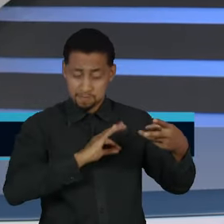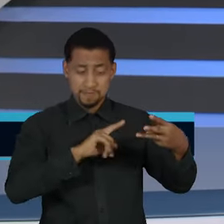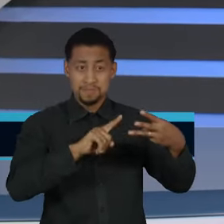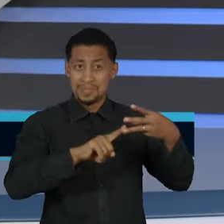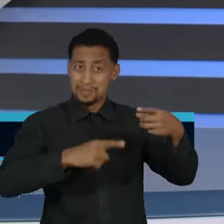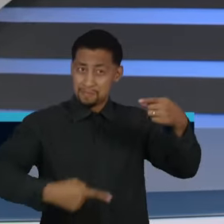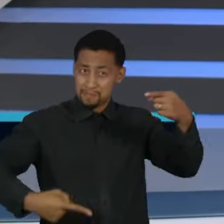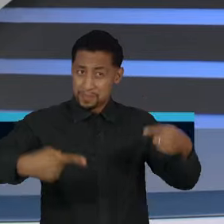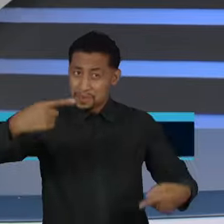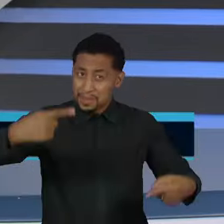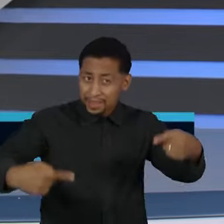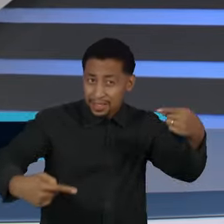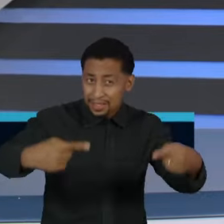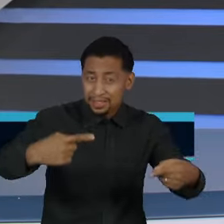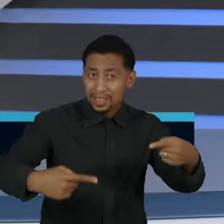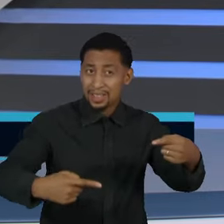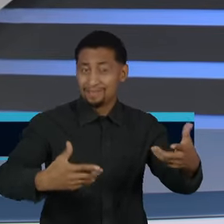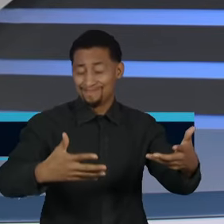por isso,